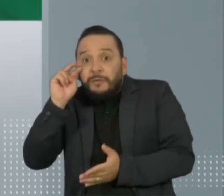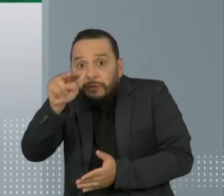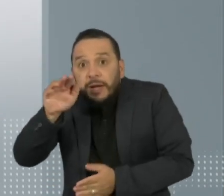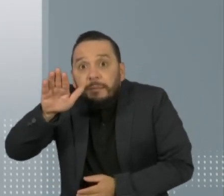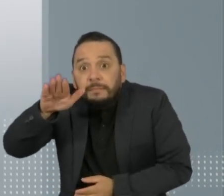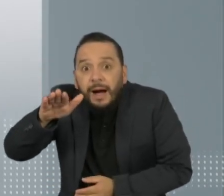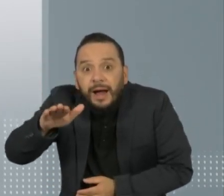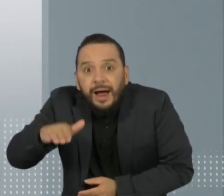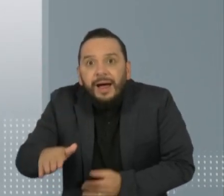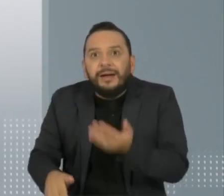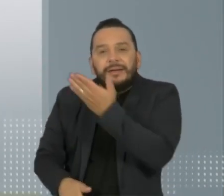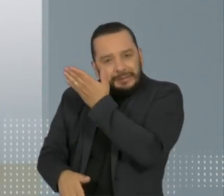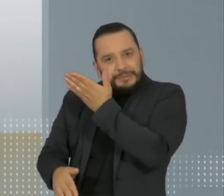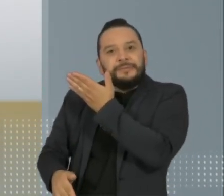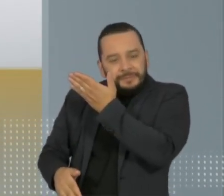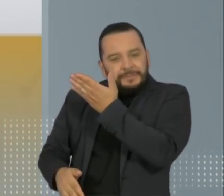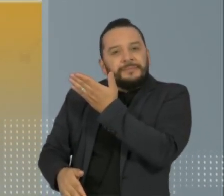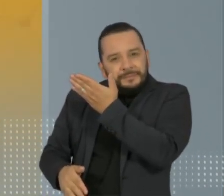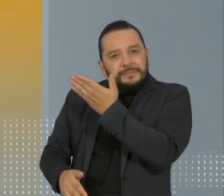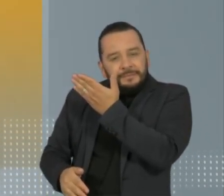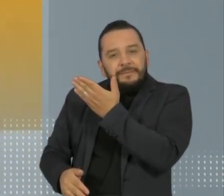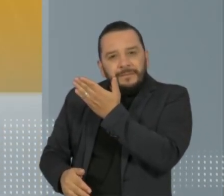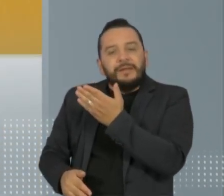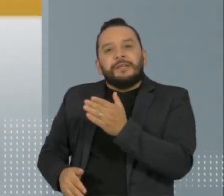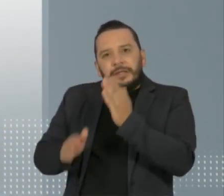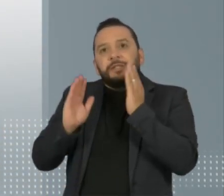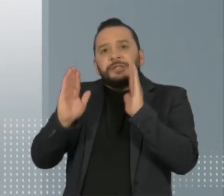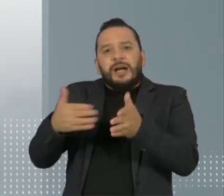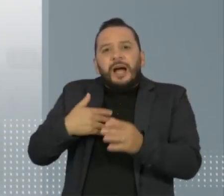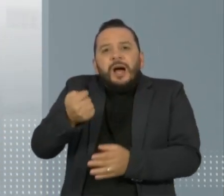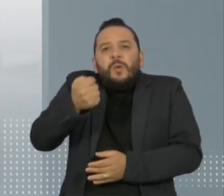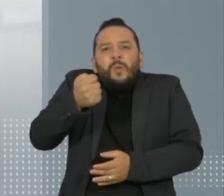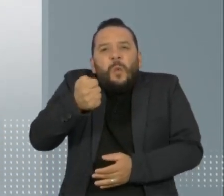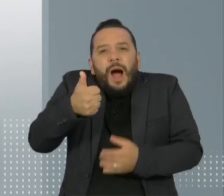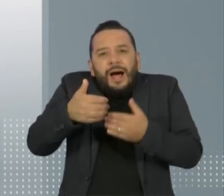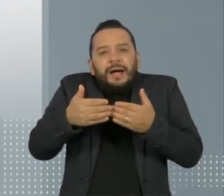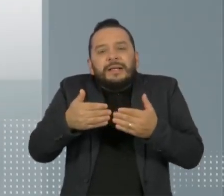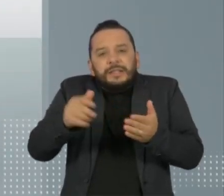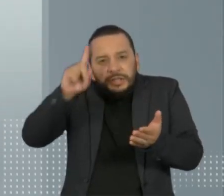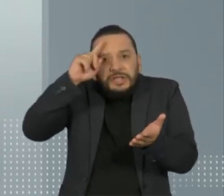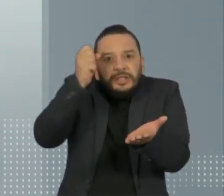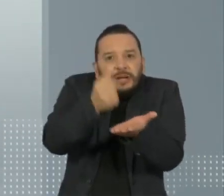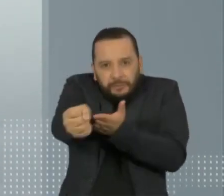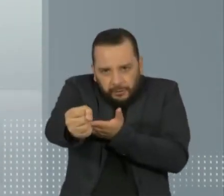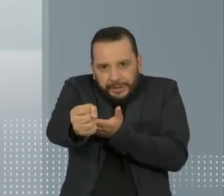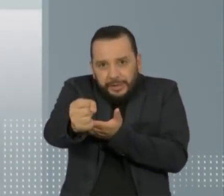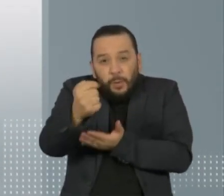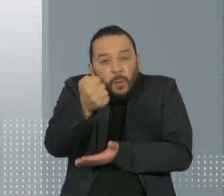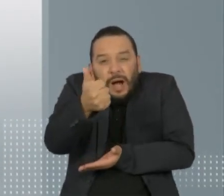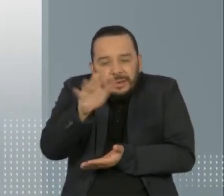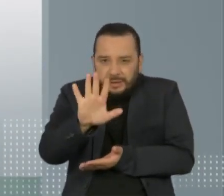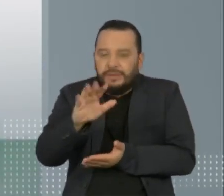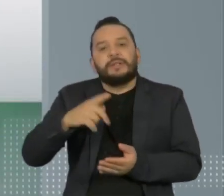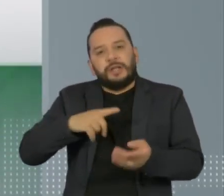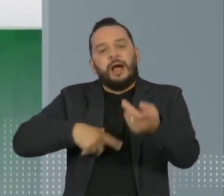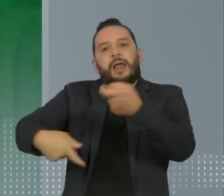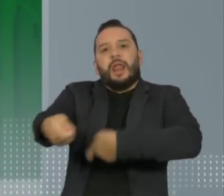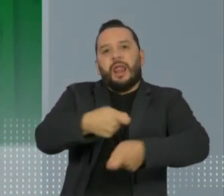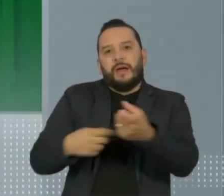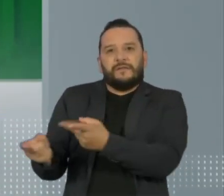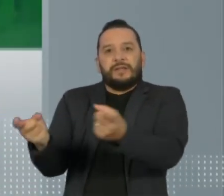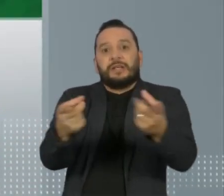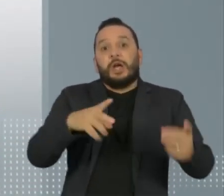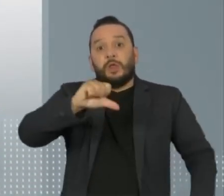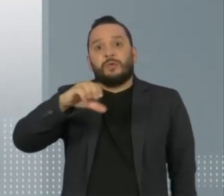oferecer produtos industrializados fora do padrão ao mercado. Só no ano passado, o volume de negócios ultrapassou os